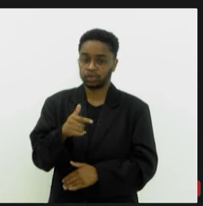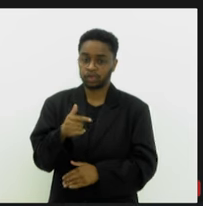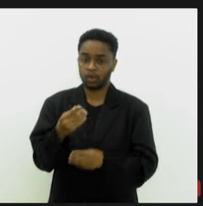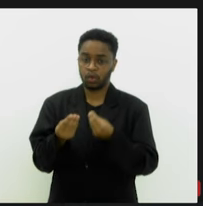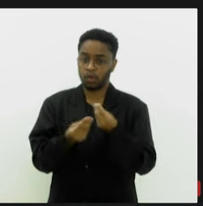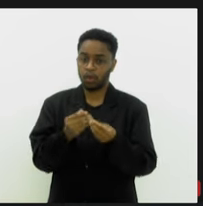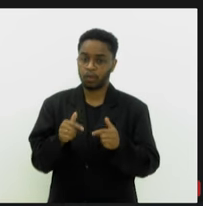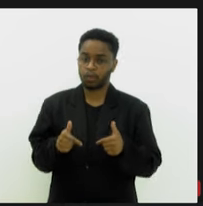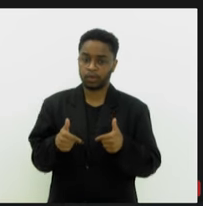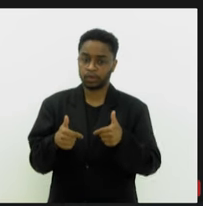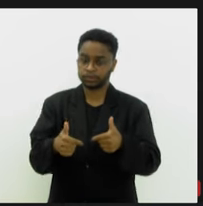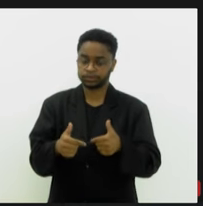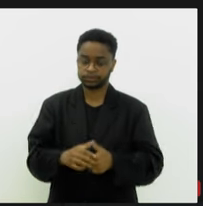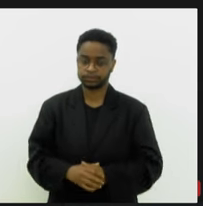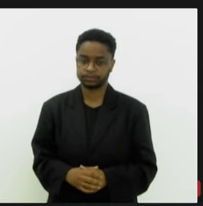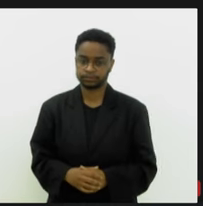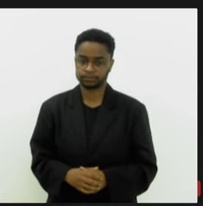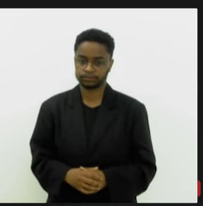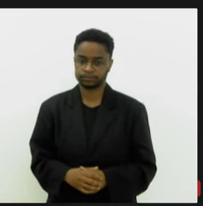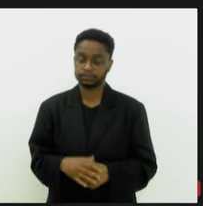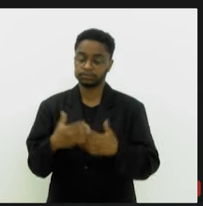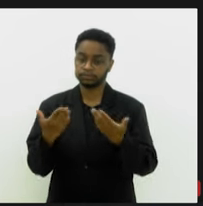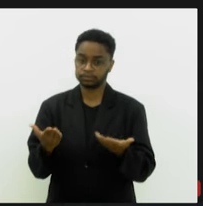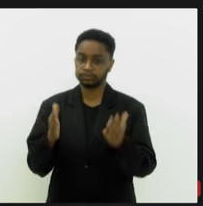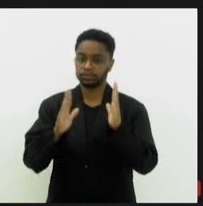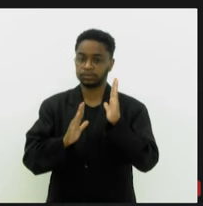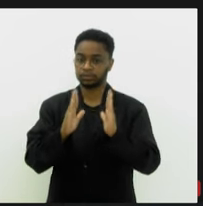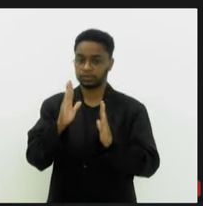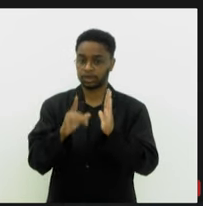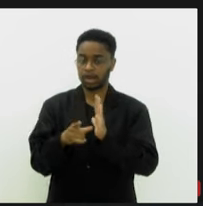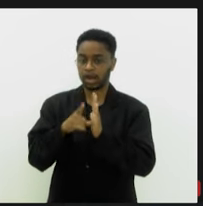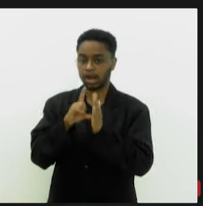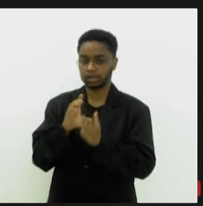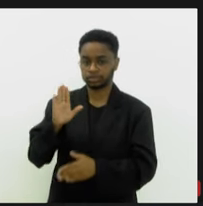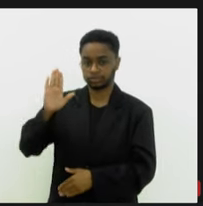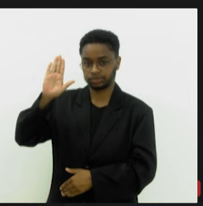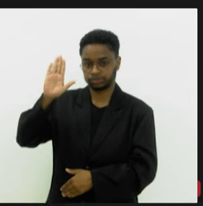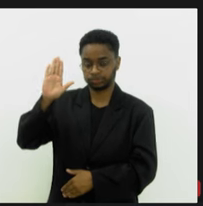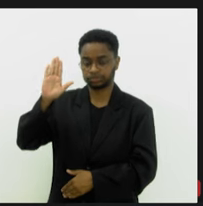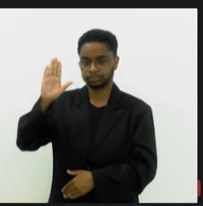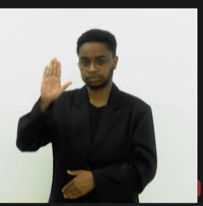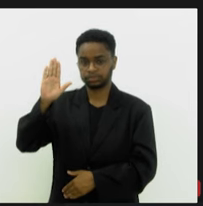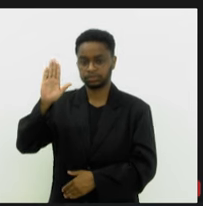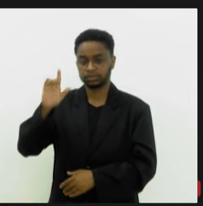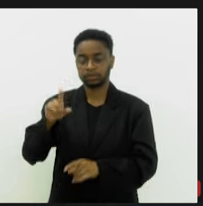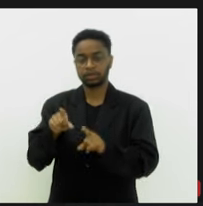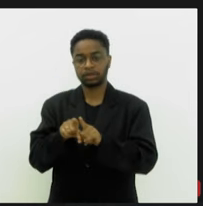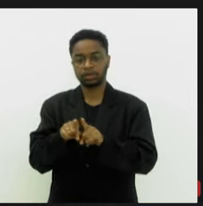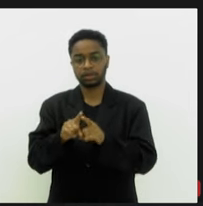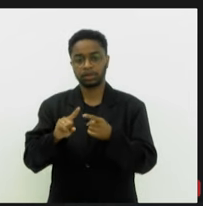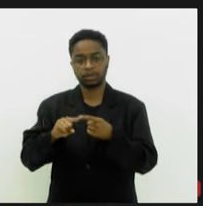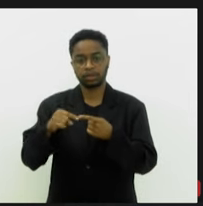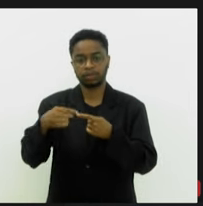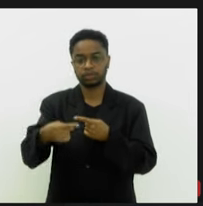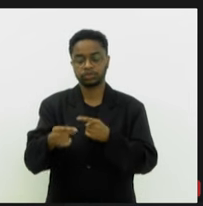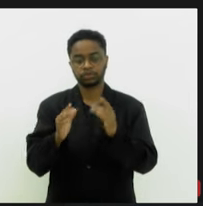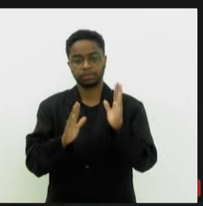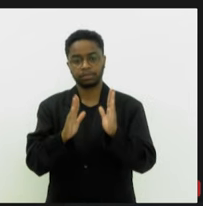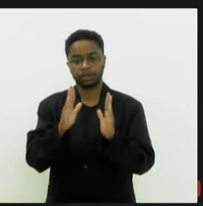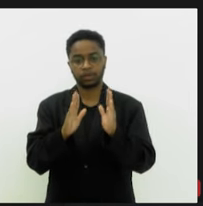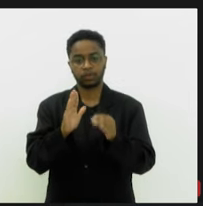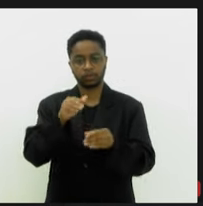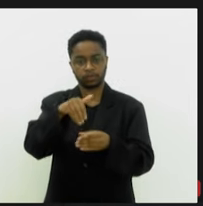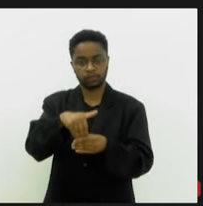para realizar. Então, esse período que é pré-eleitoral e logo em seguida o período eleitoral é